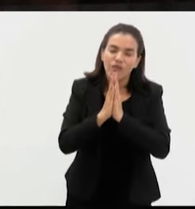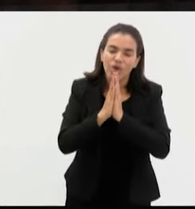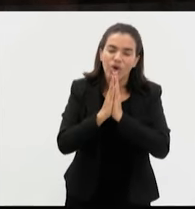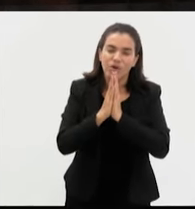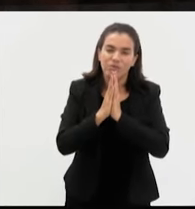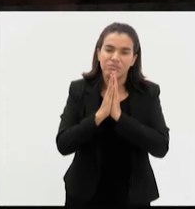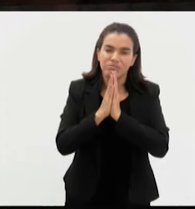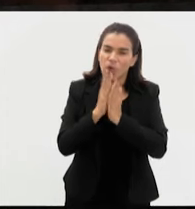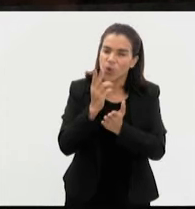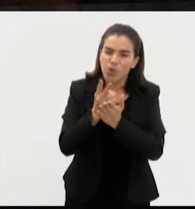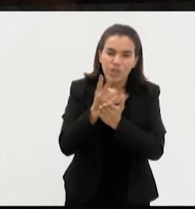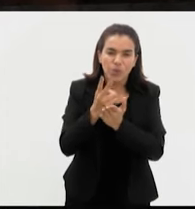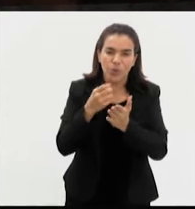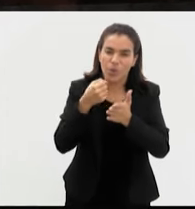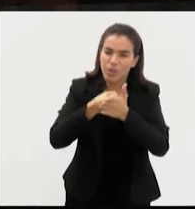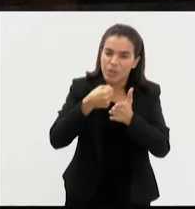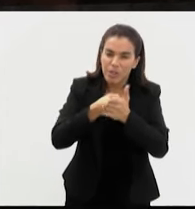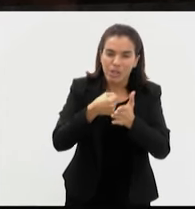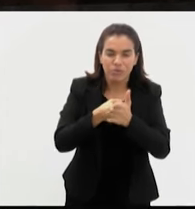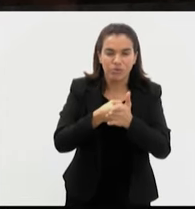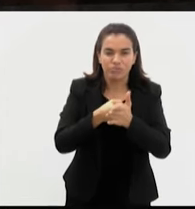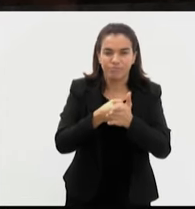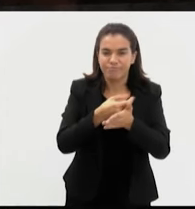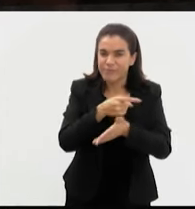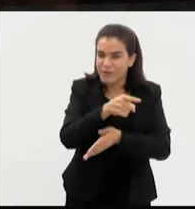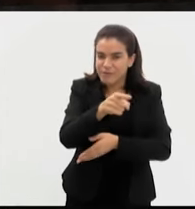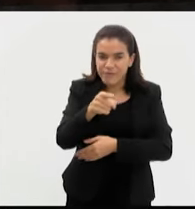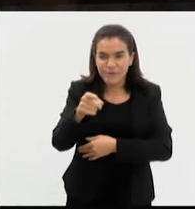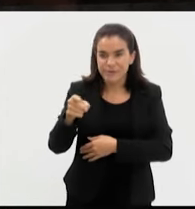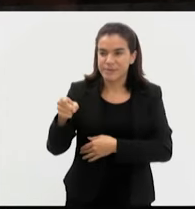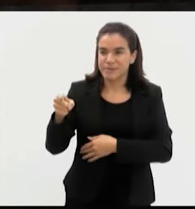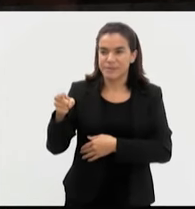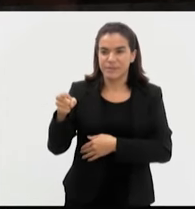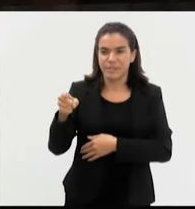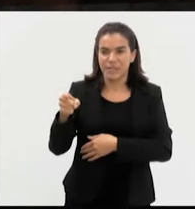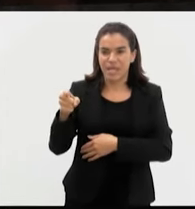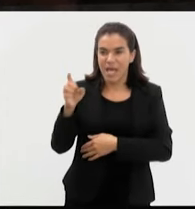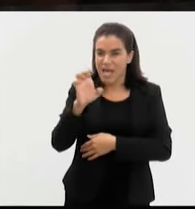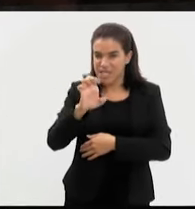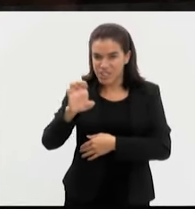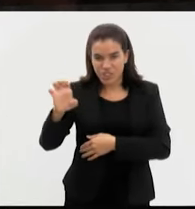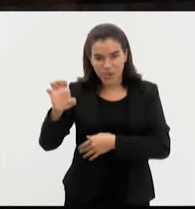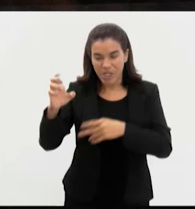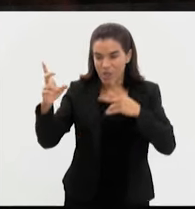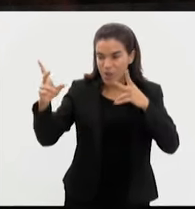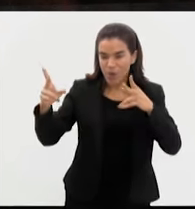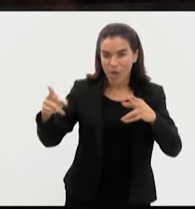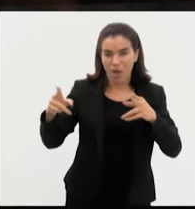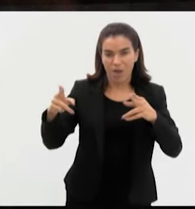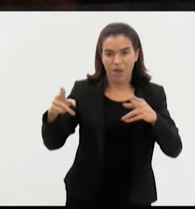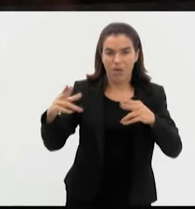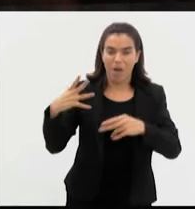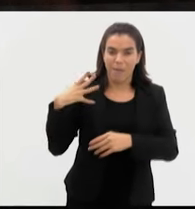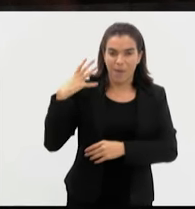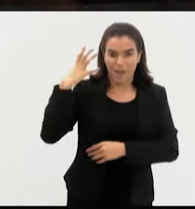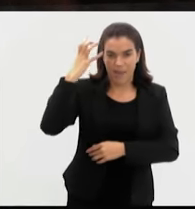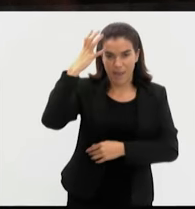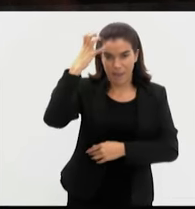bandeira que os senhores cobrem como a esquerda cobra a morte da